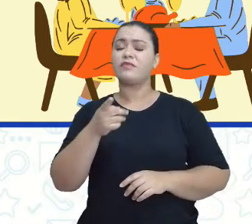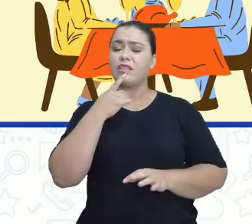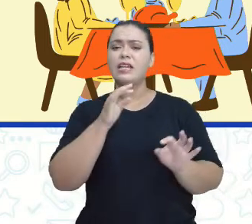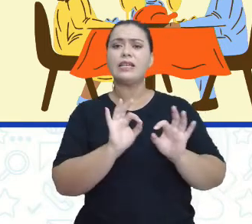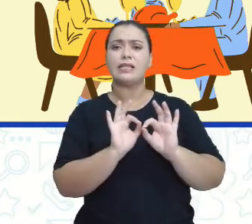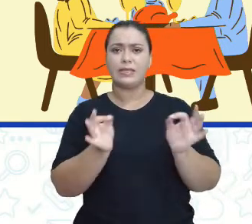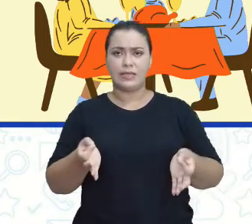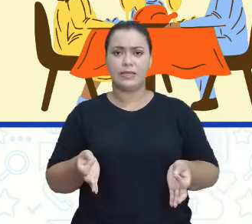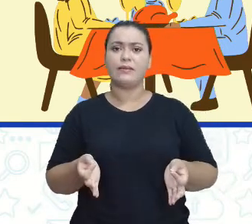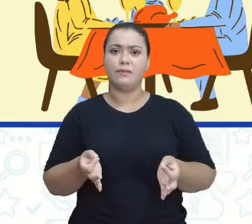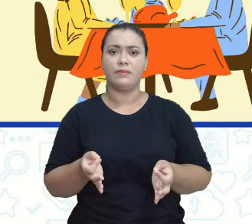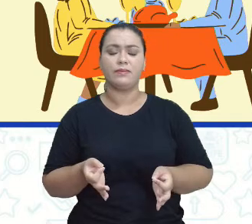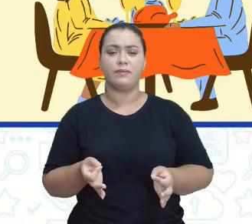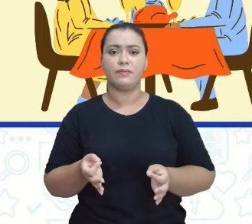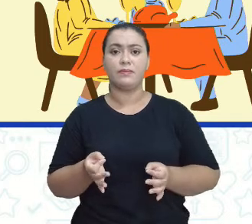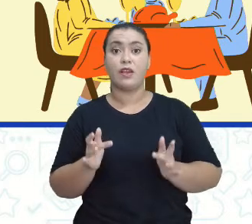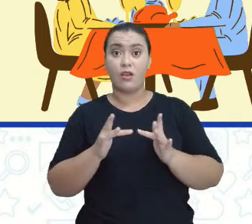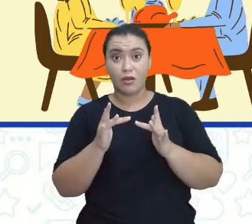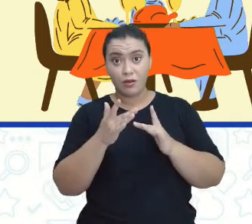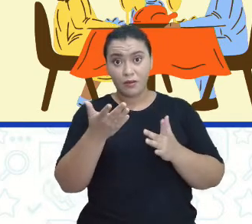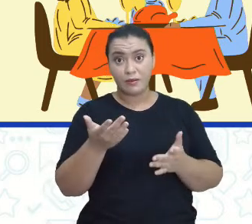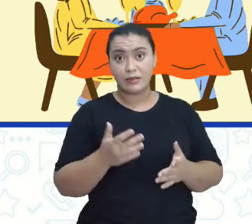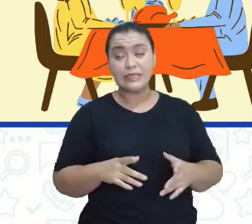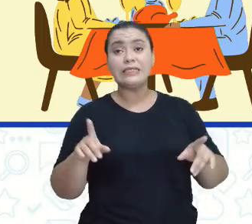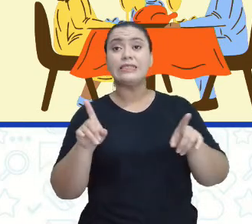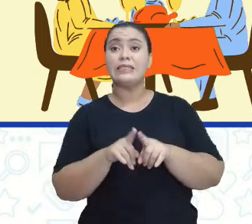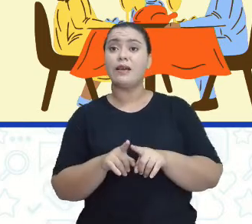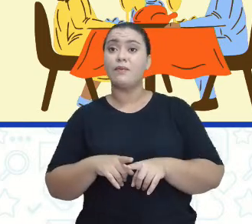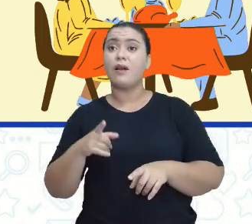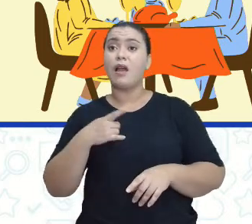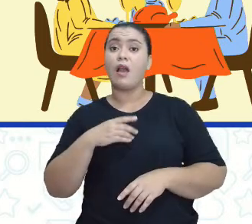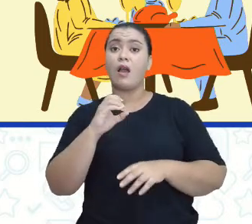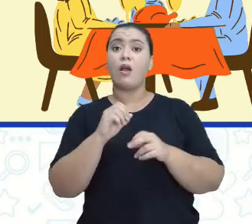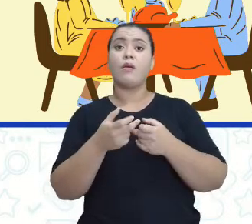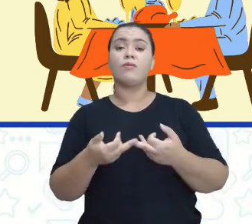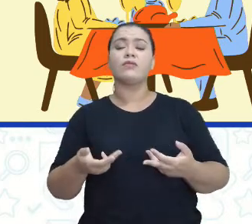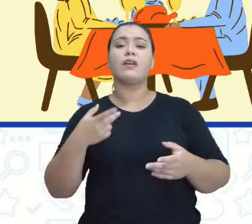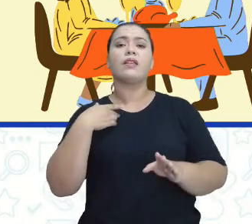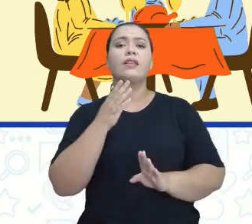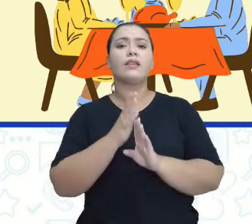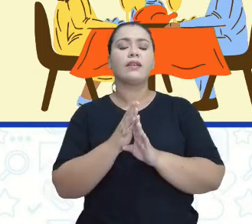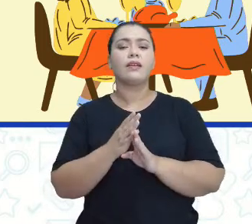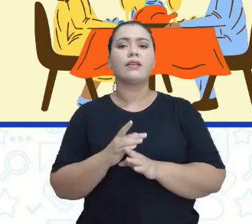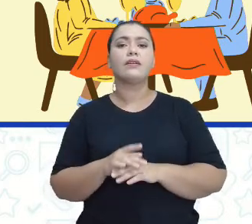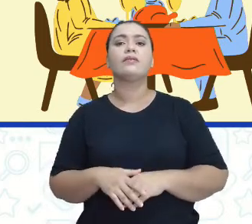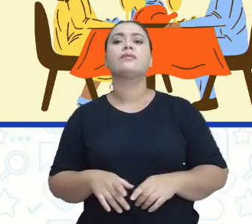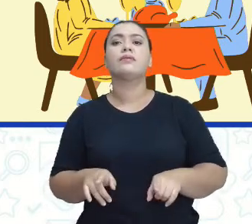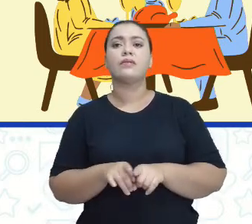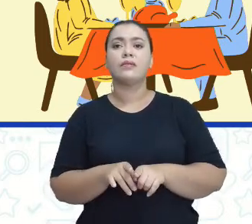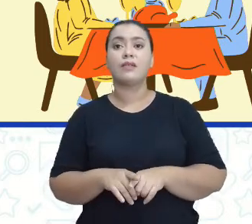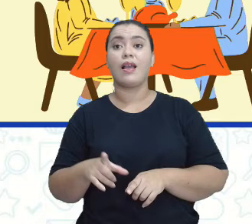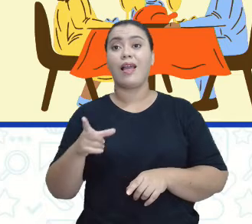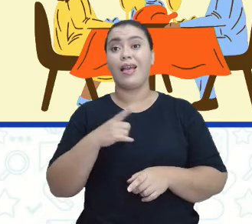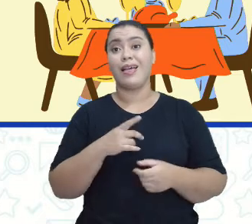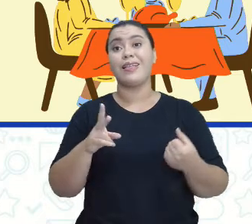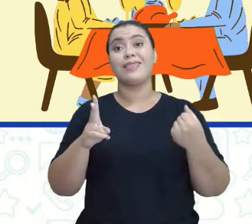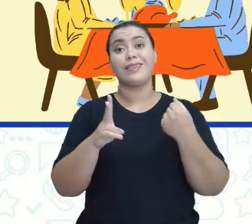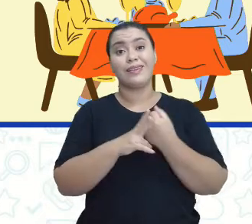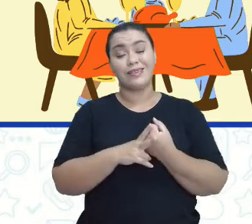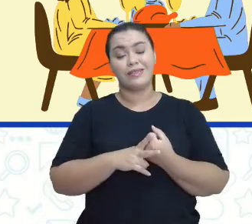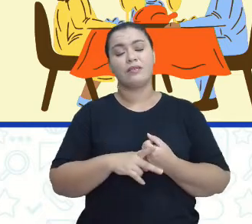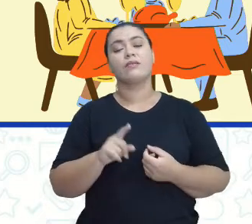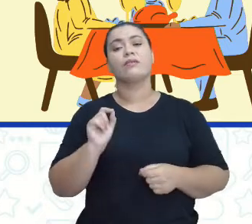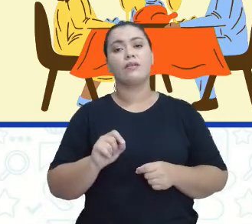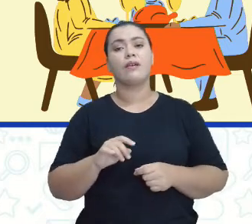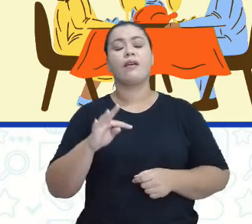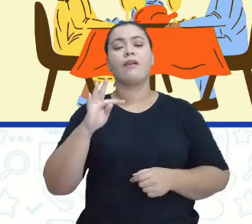simples, concordam? A gente vai ter um objeto direto, e se a gente tem um objeto direto, a gente tem um verbo transitivo